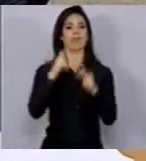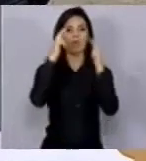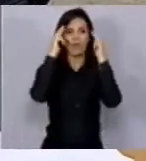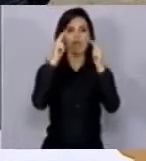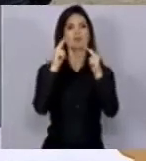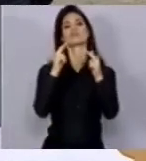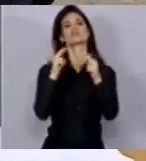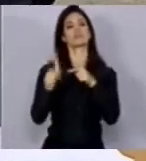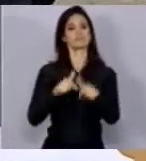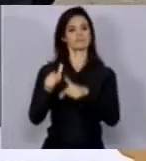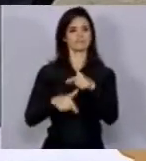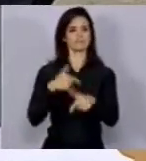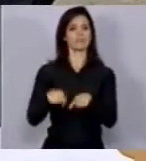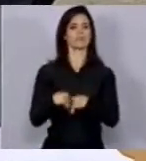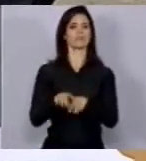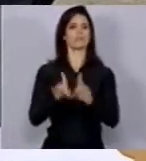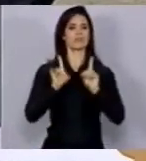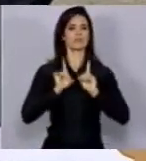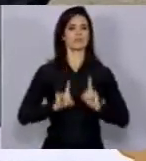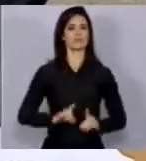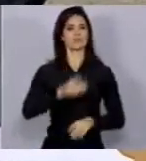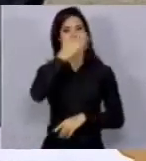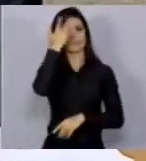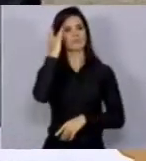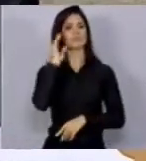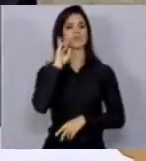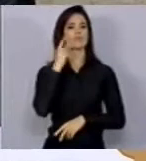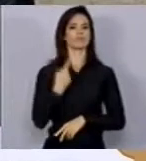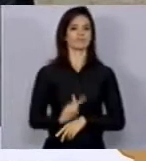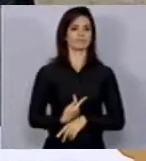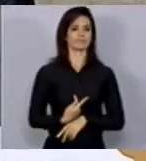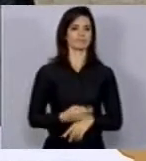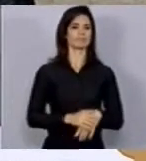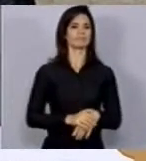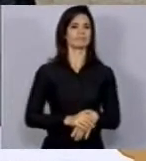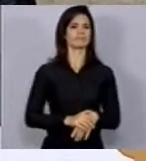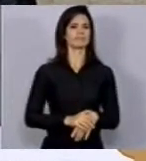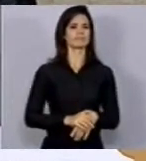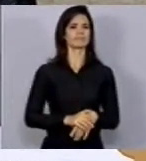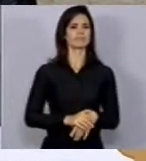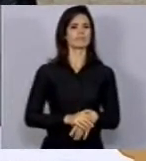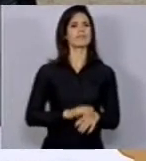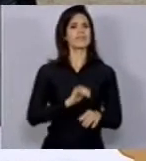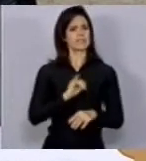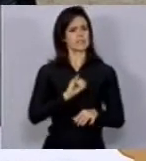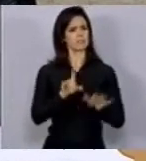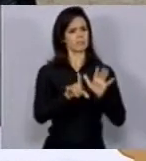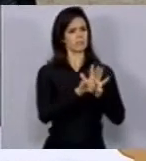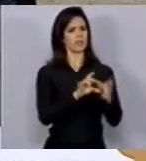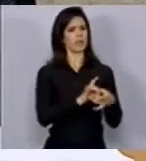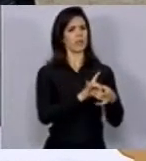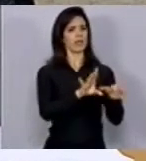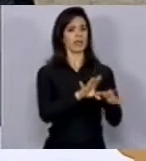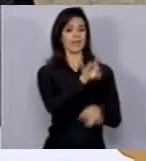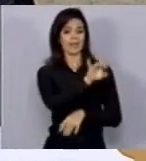do trabalho e a dignidade da pessoa humana. Se é lícito e até louvável que cada